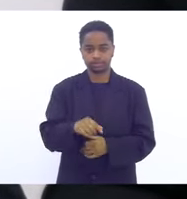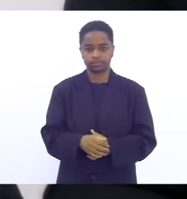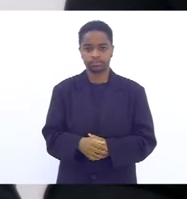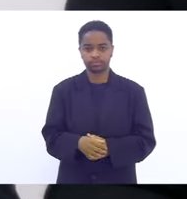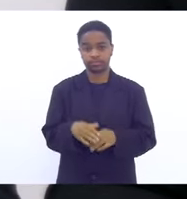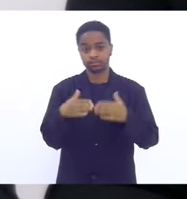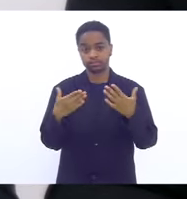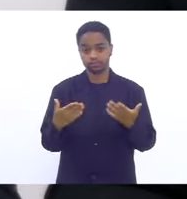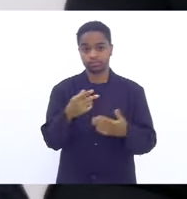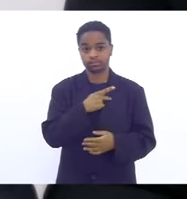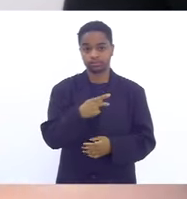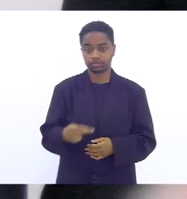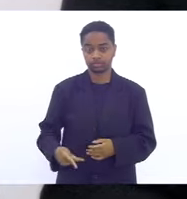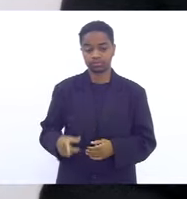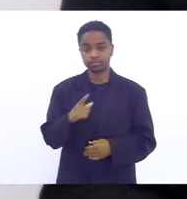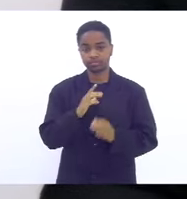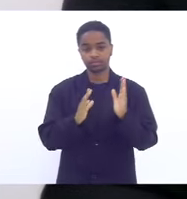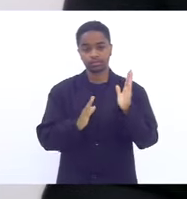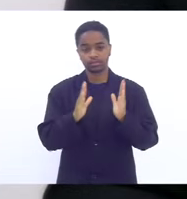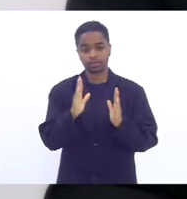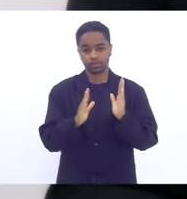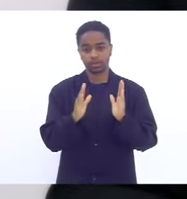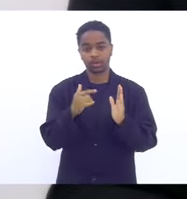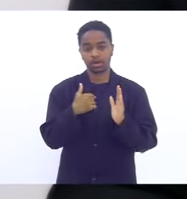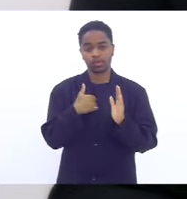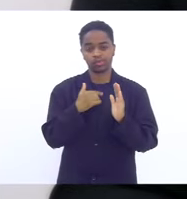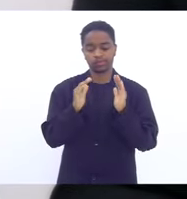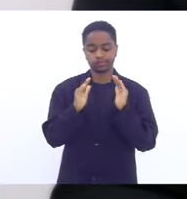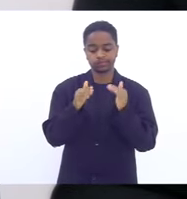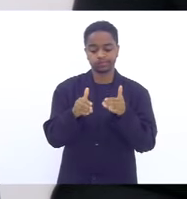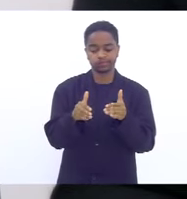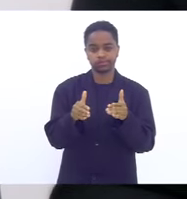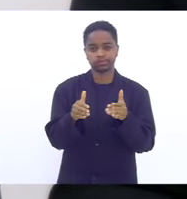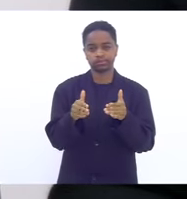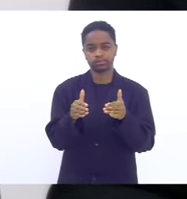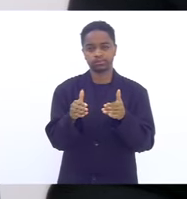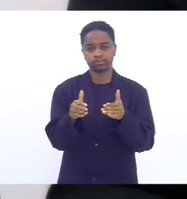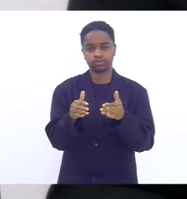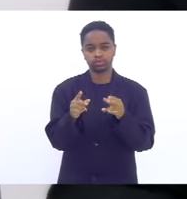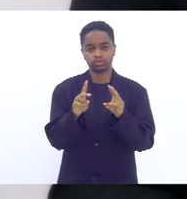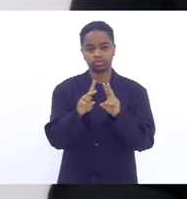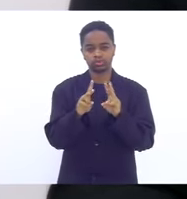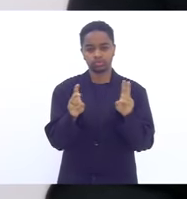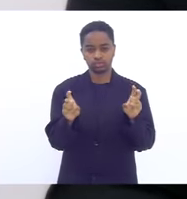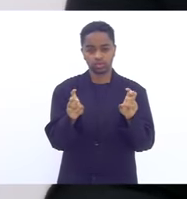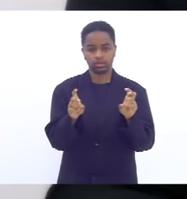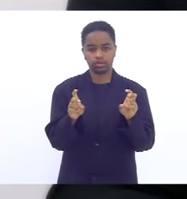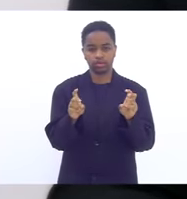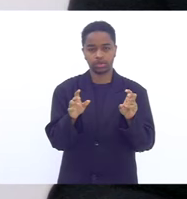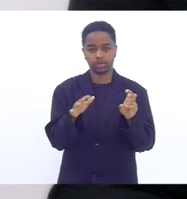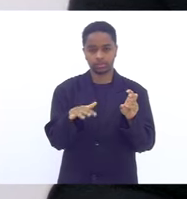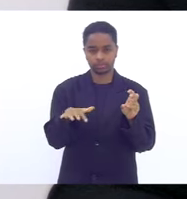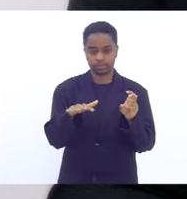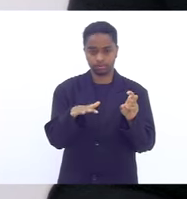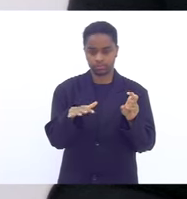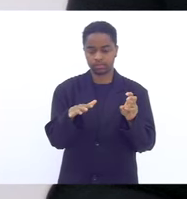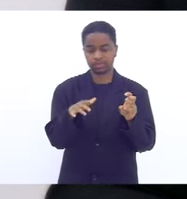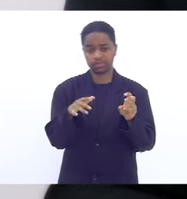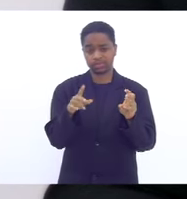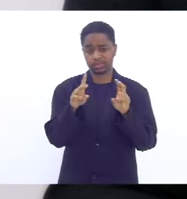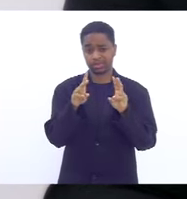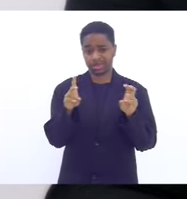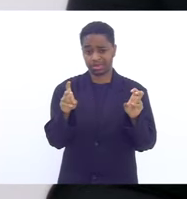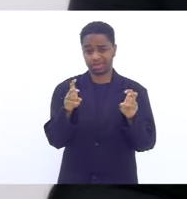Presidente, durante alguns dias eu me debrucei sobre a matéria, que é uma matéria